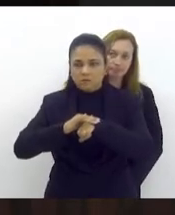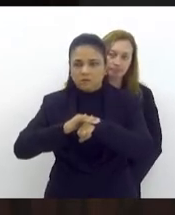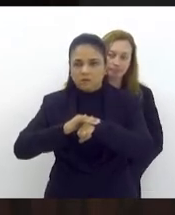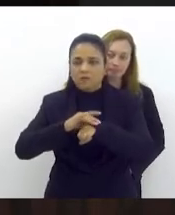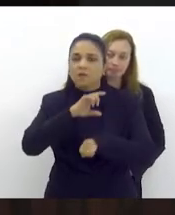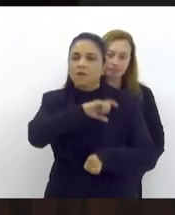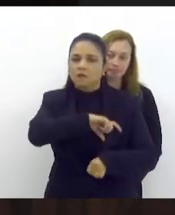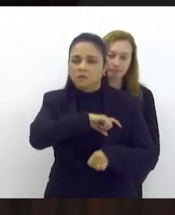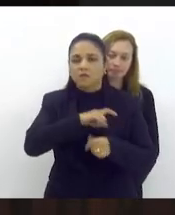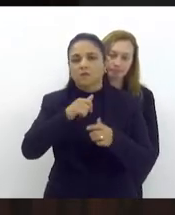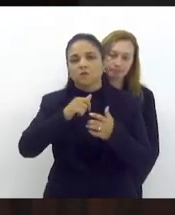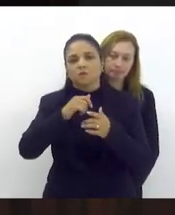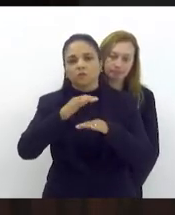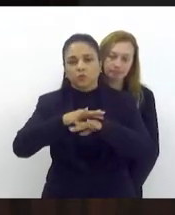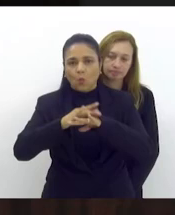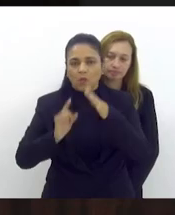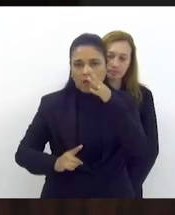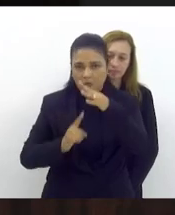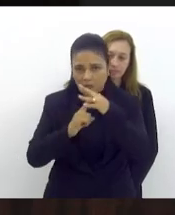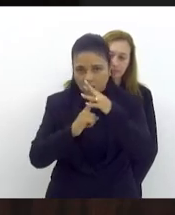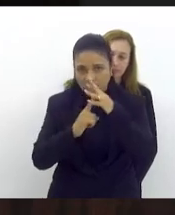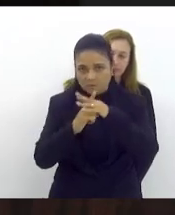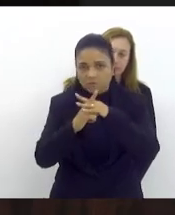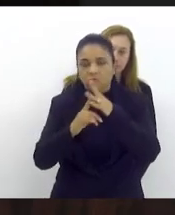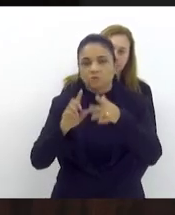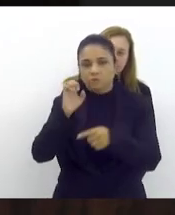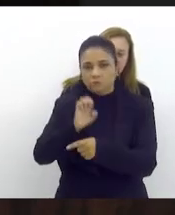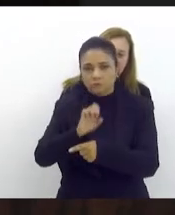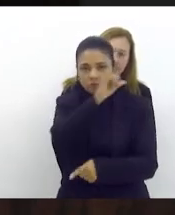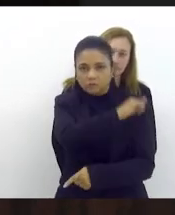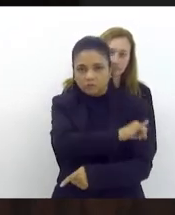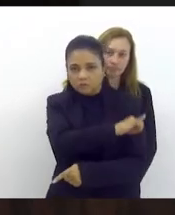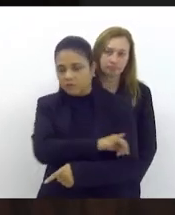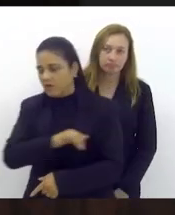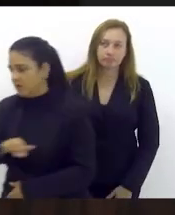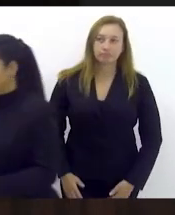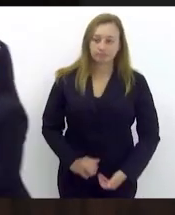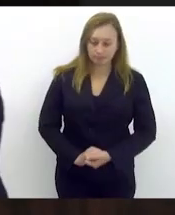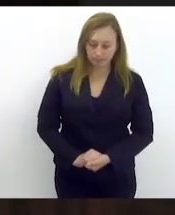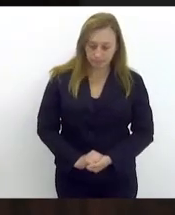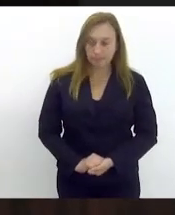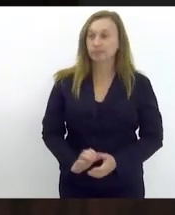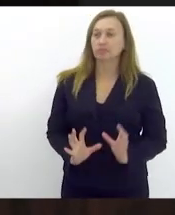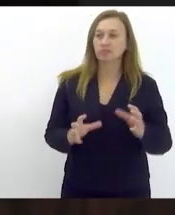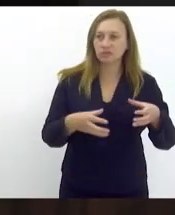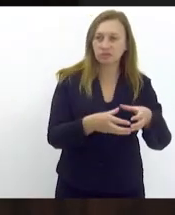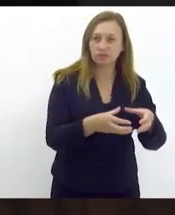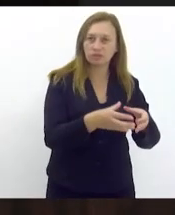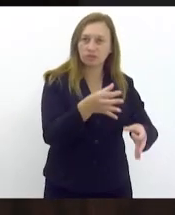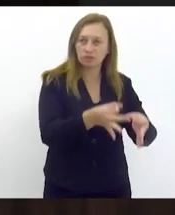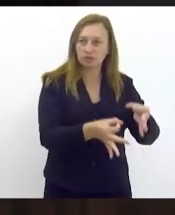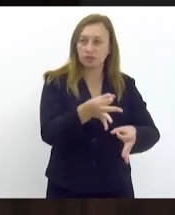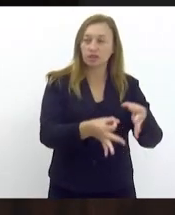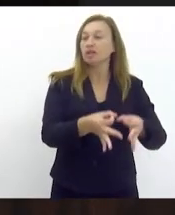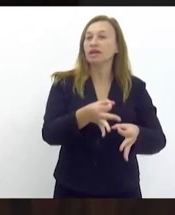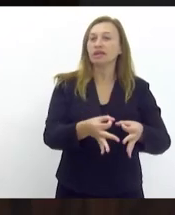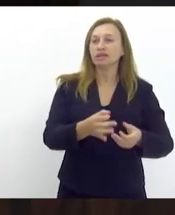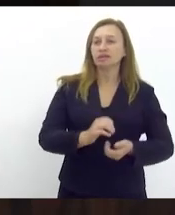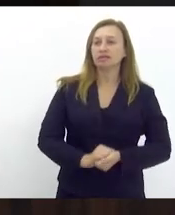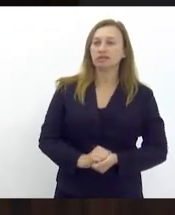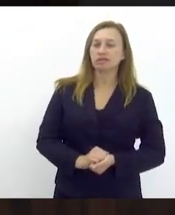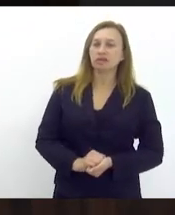Rara no âmbito do Estado do Rio de Janeiro parecer das comissões de constituição e justiça